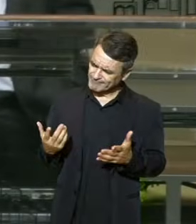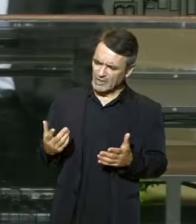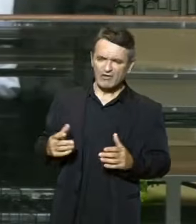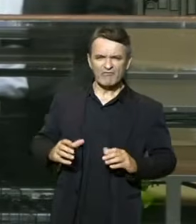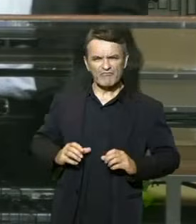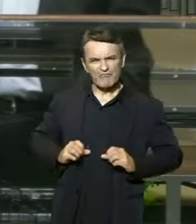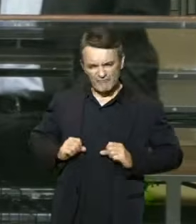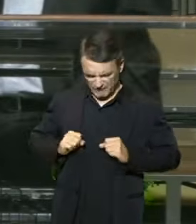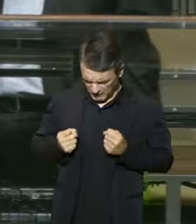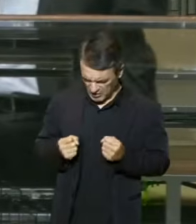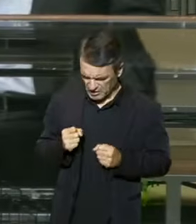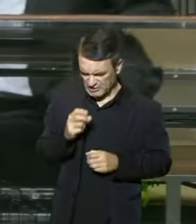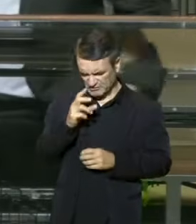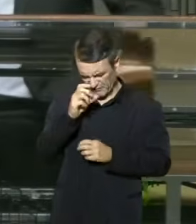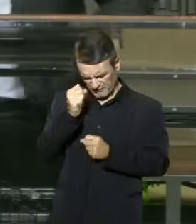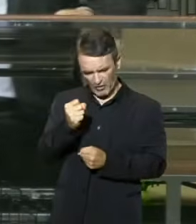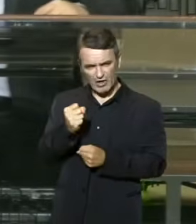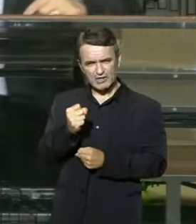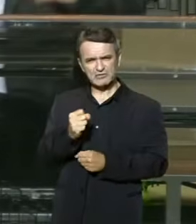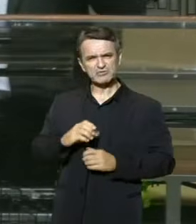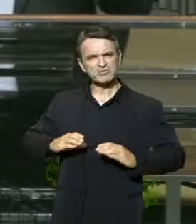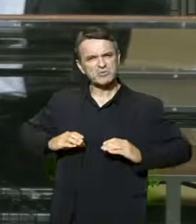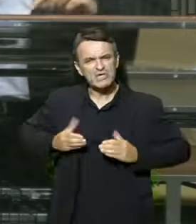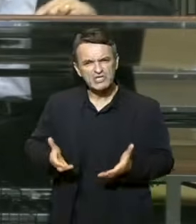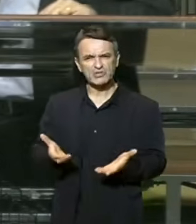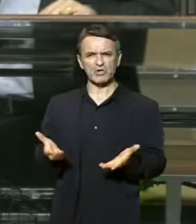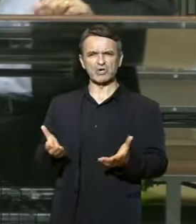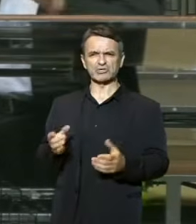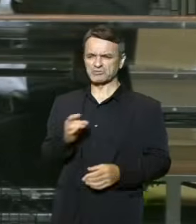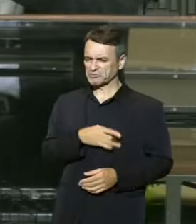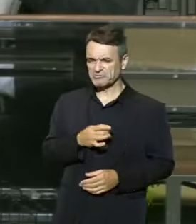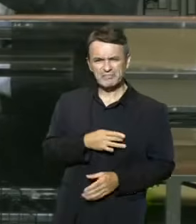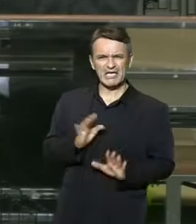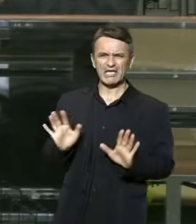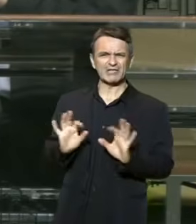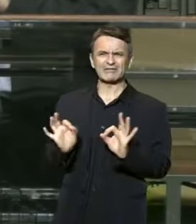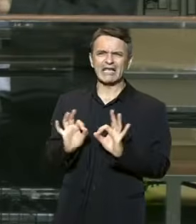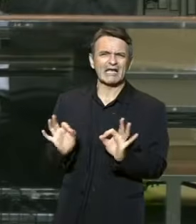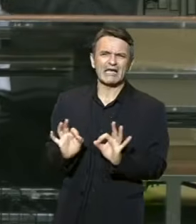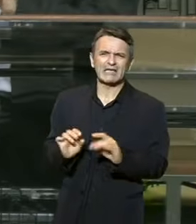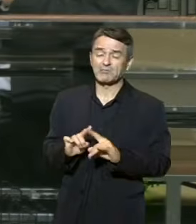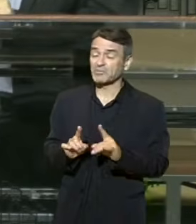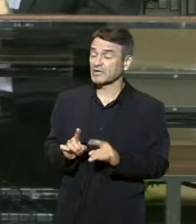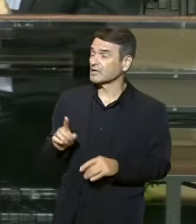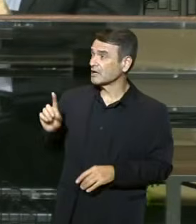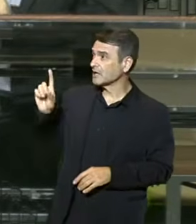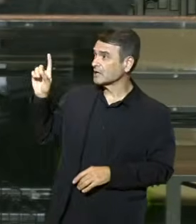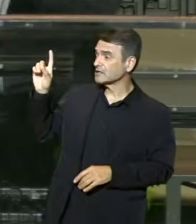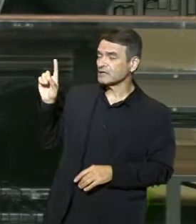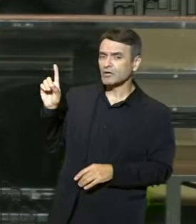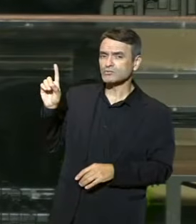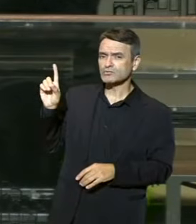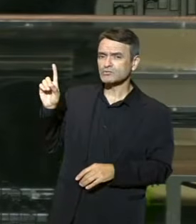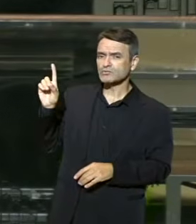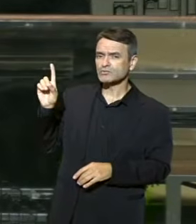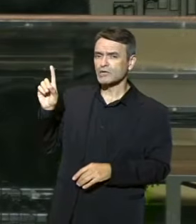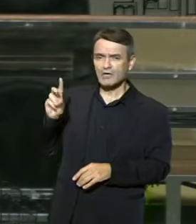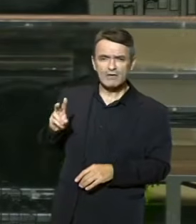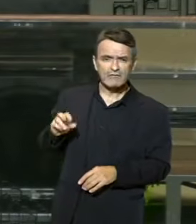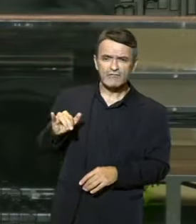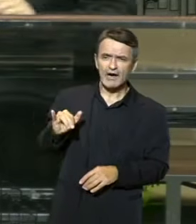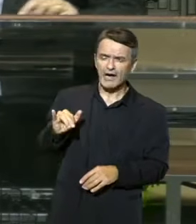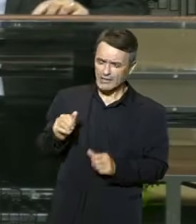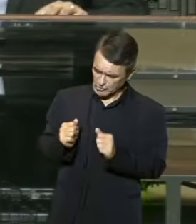não tenham medo, não fiquem apavorados por causa delas, pois o Senhor, o seu Deus,